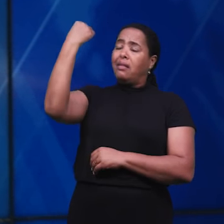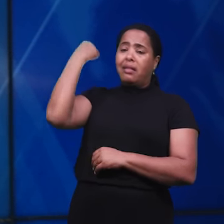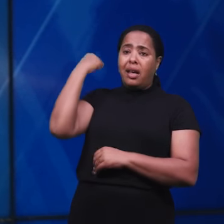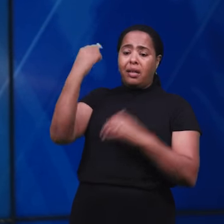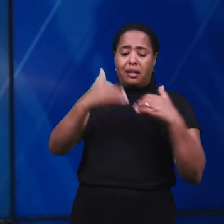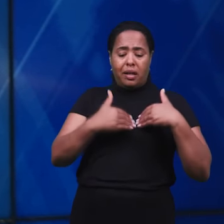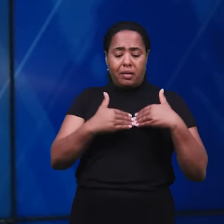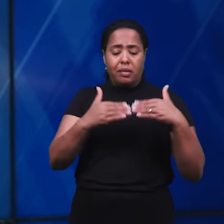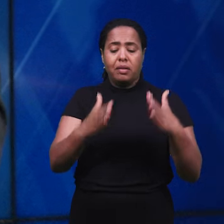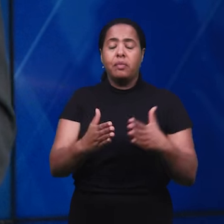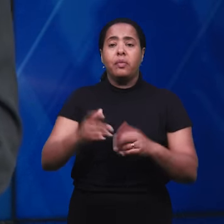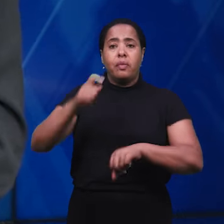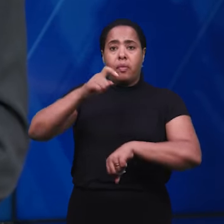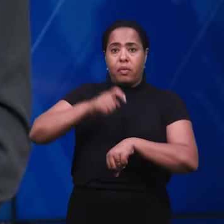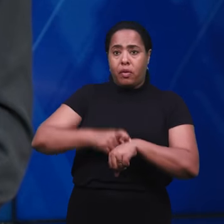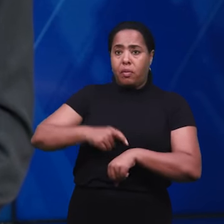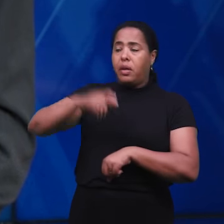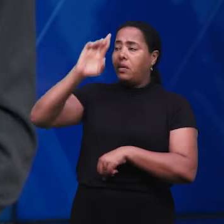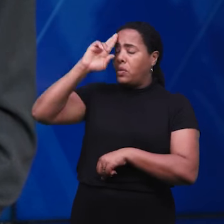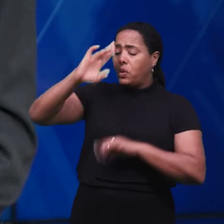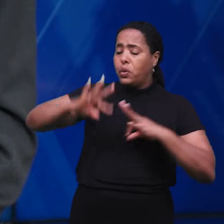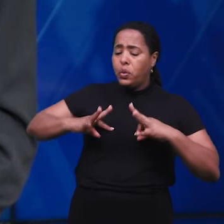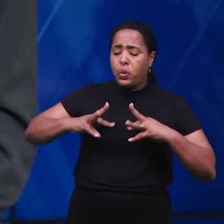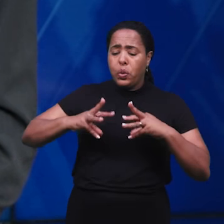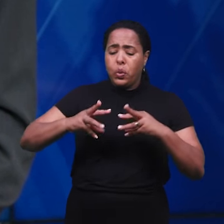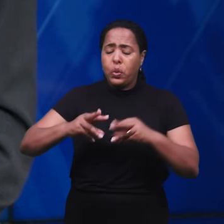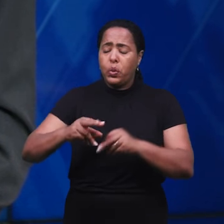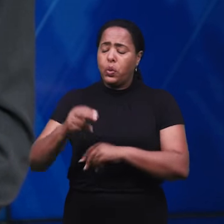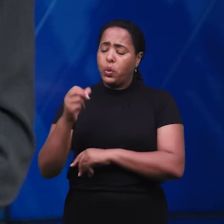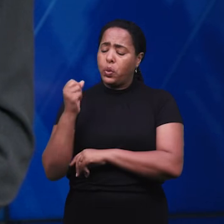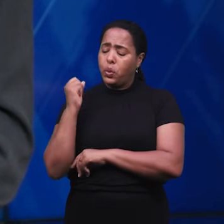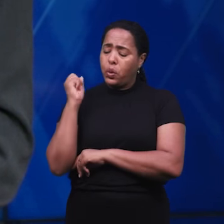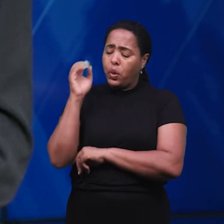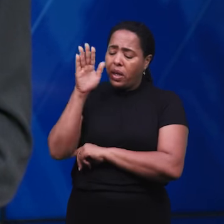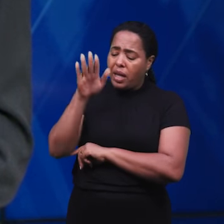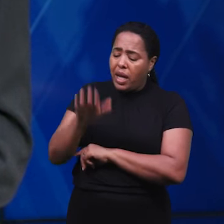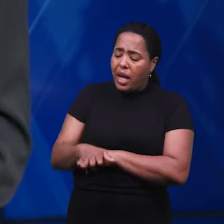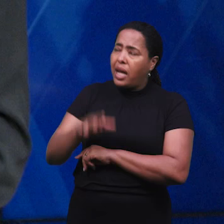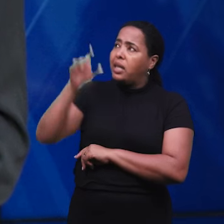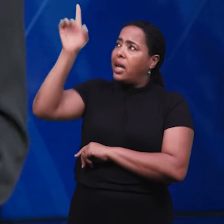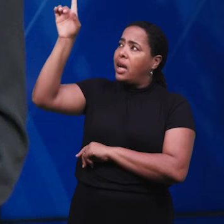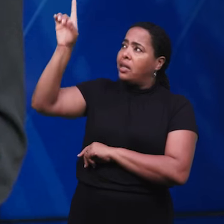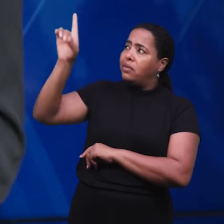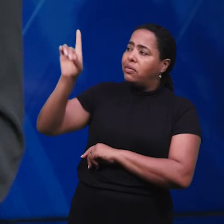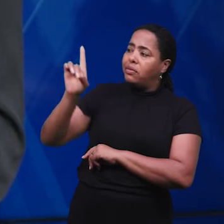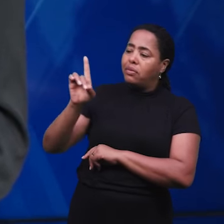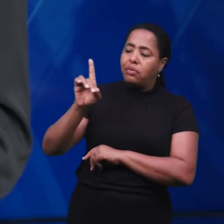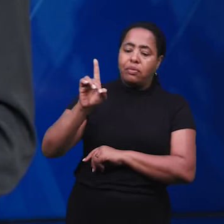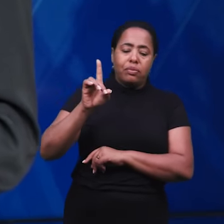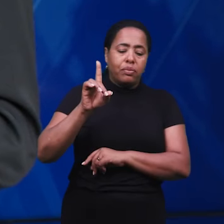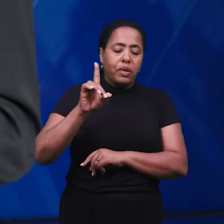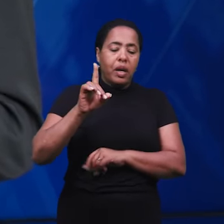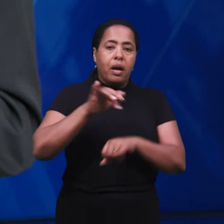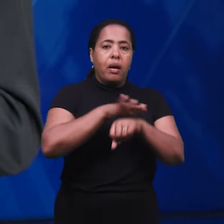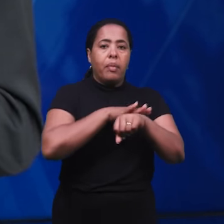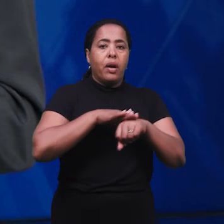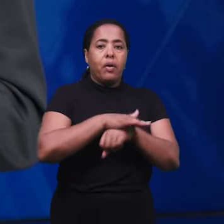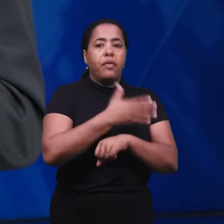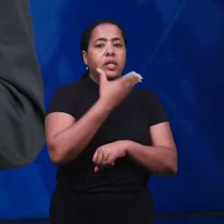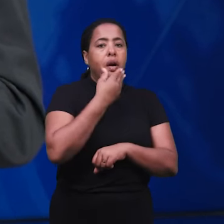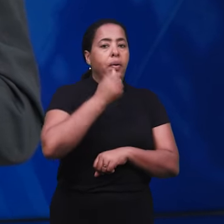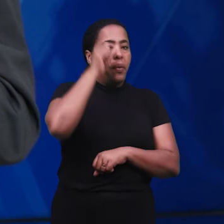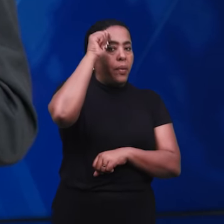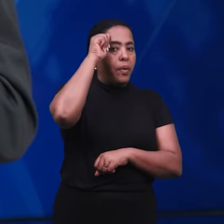princípio, quando o Senhor, em toda cair da tarde, descia para falar com Adão. Deus